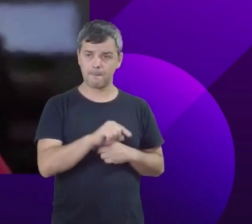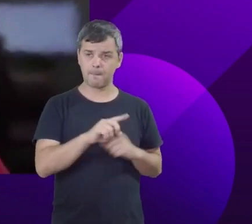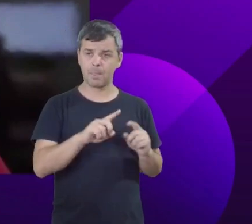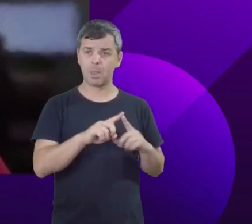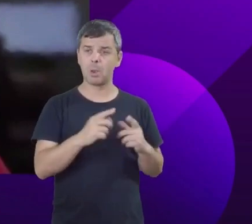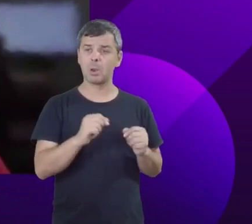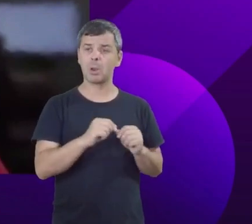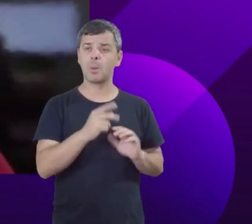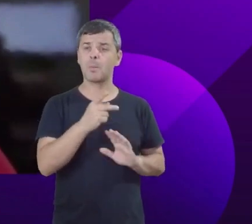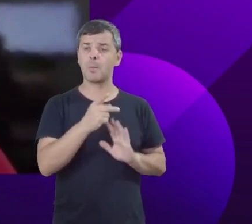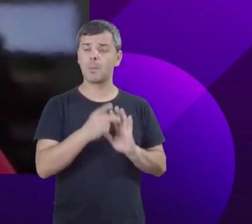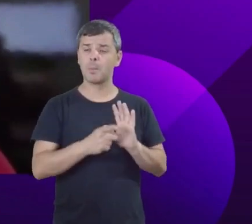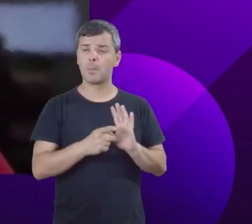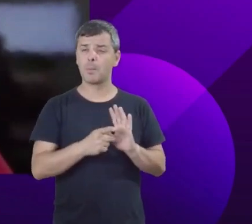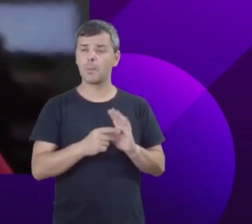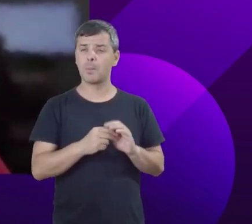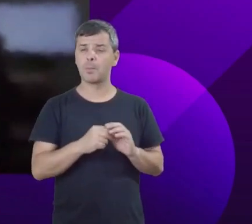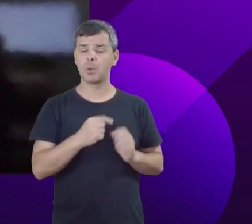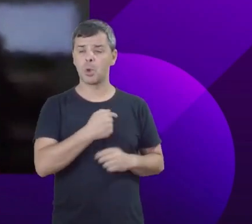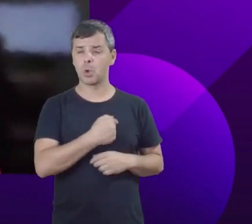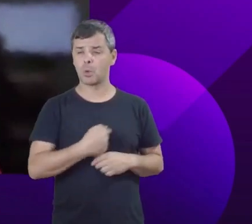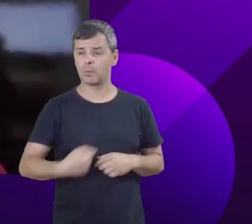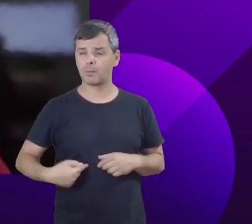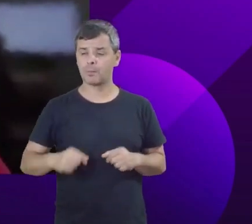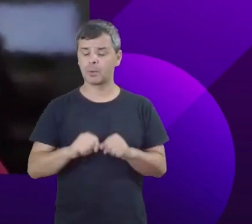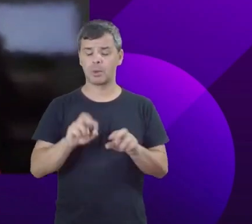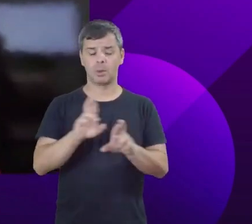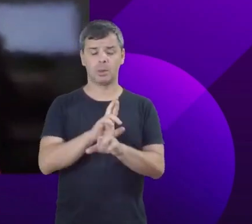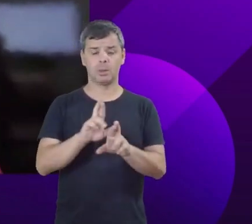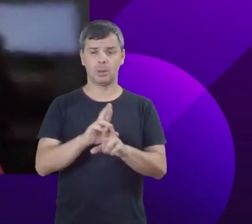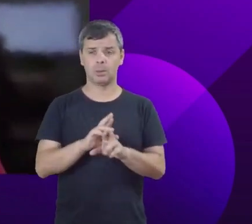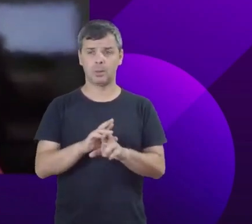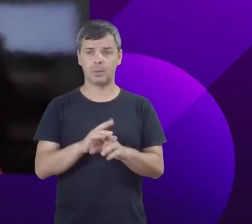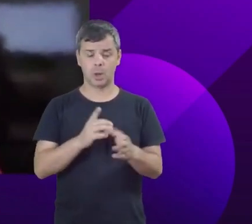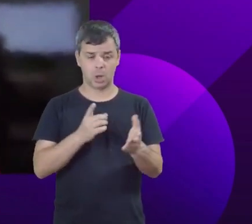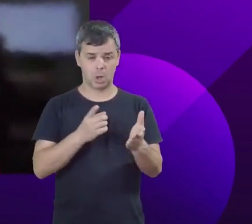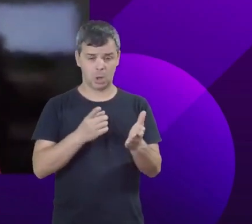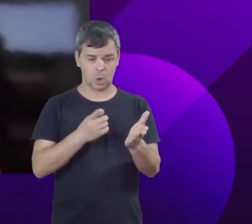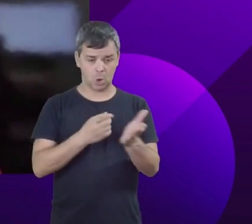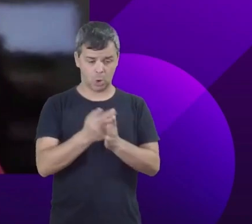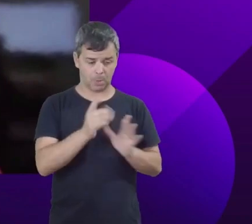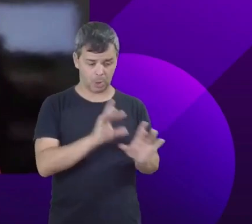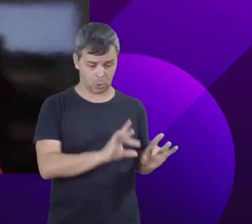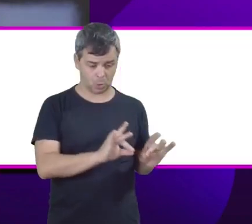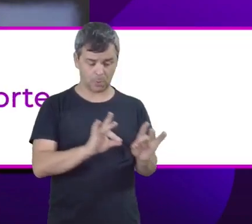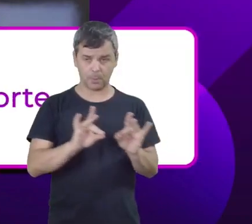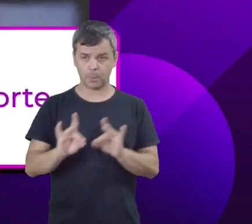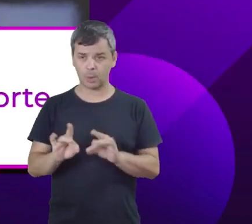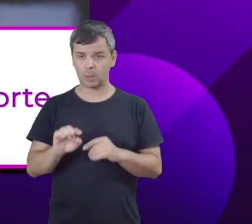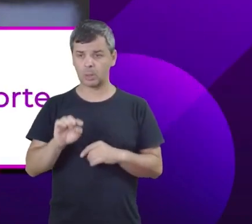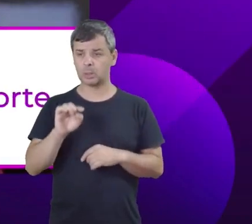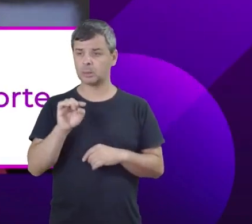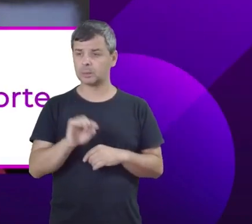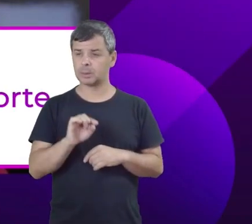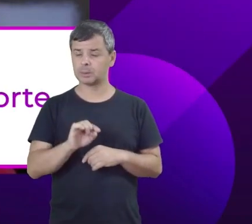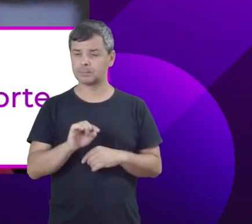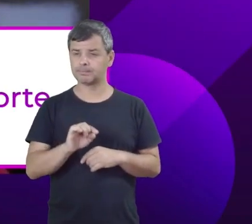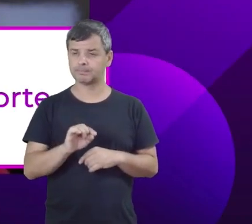que o governo vai fazer em relação a isso? Uma compra assistida, né,